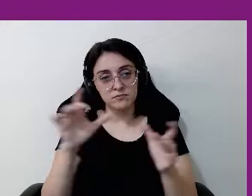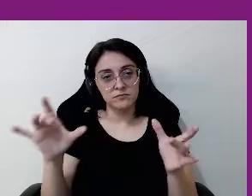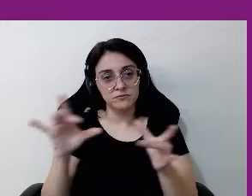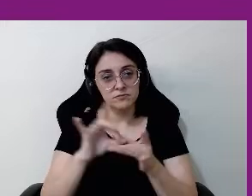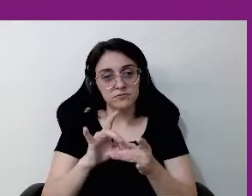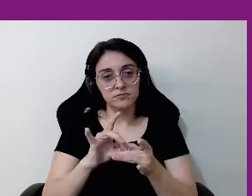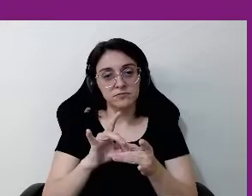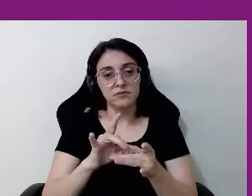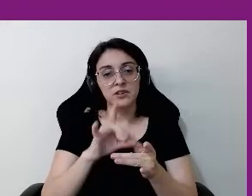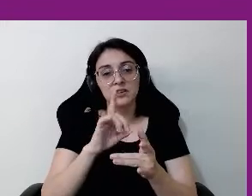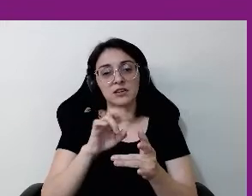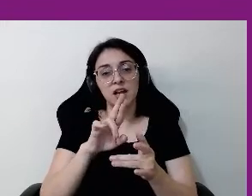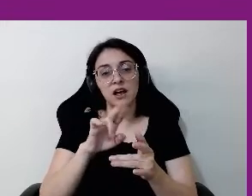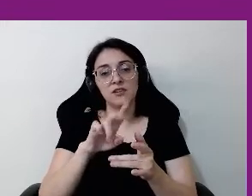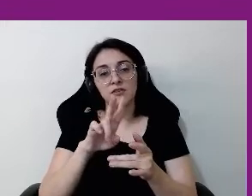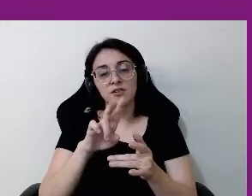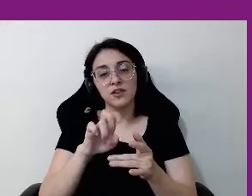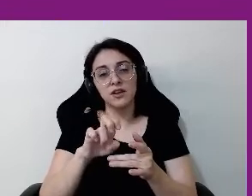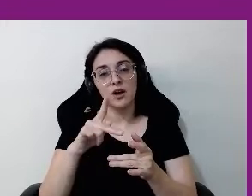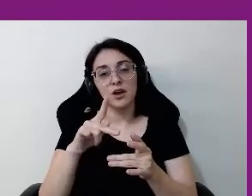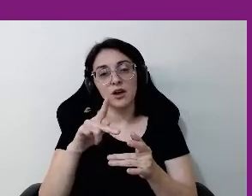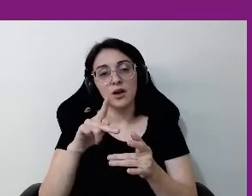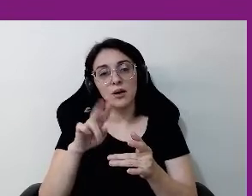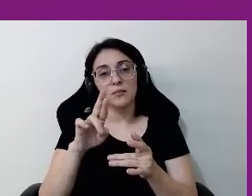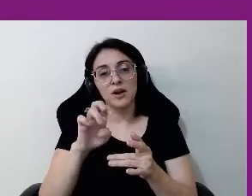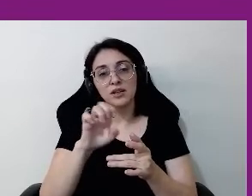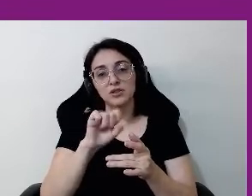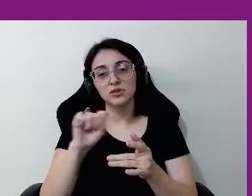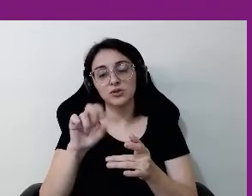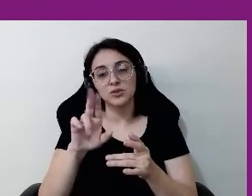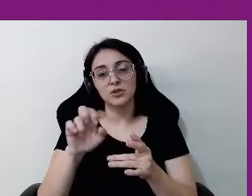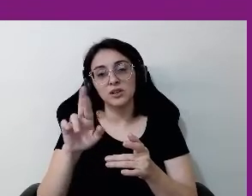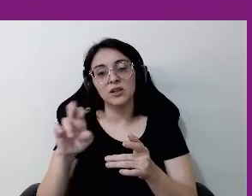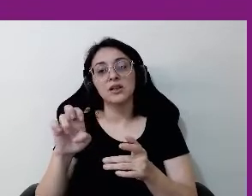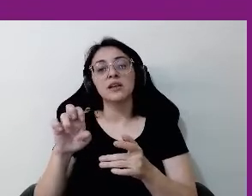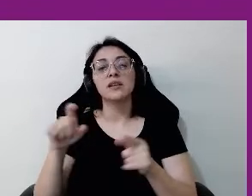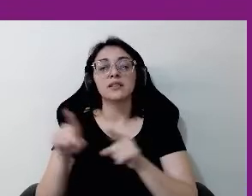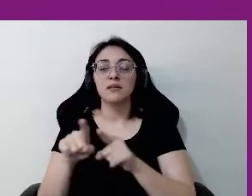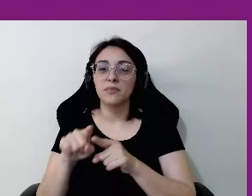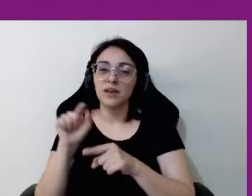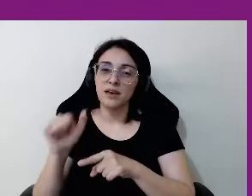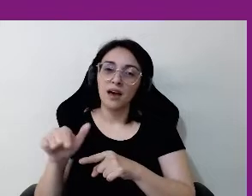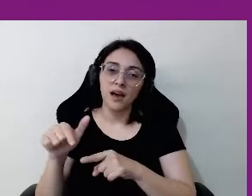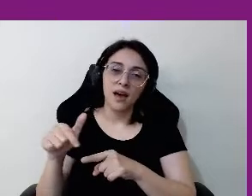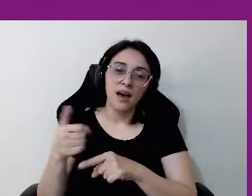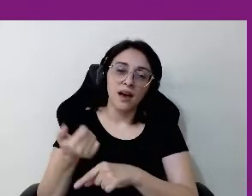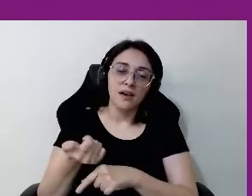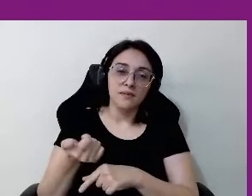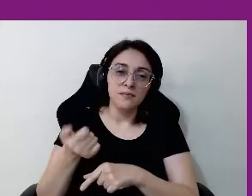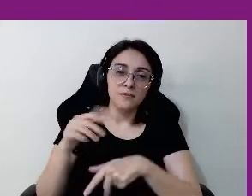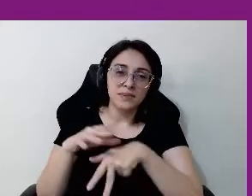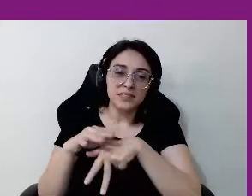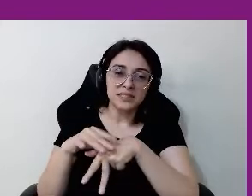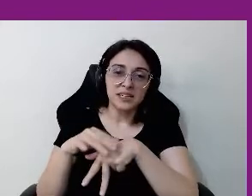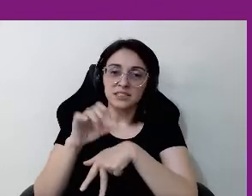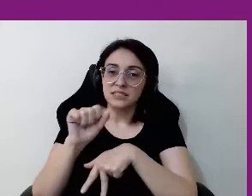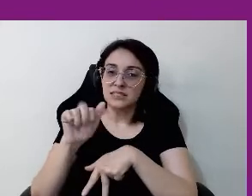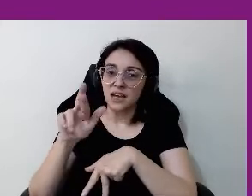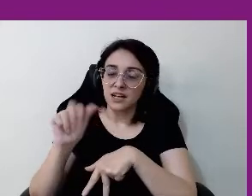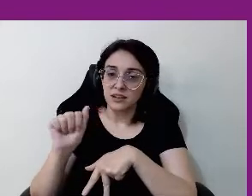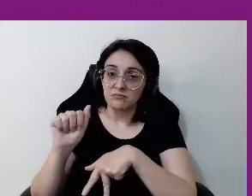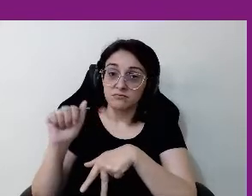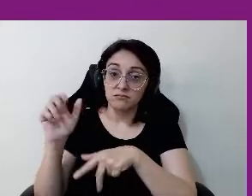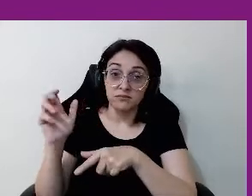driving pressure e os desfechos de pacientes graves. Aqui são pacientes de SARA, quanto maior o